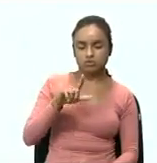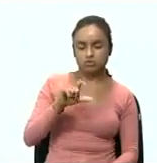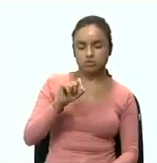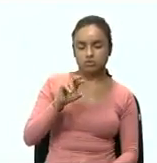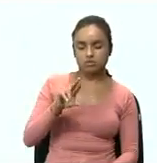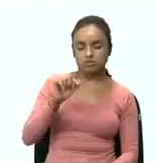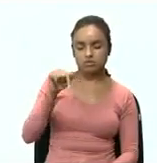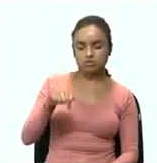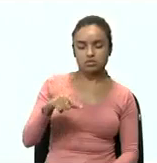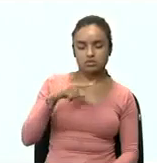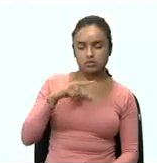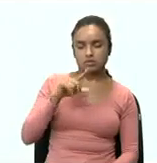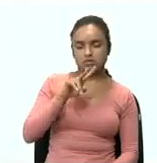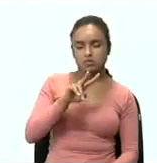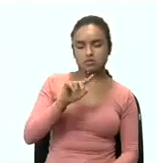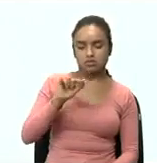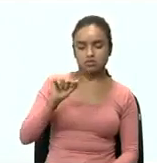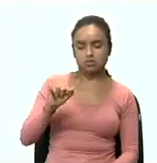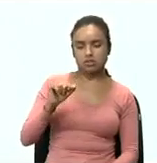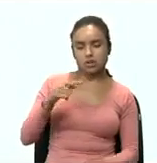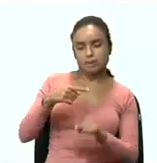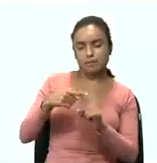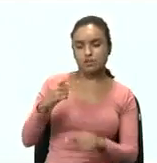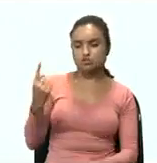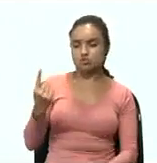2t mais 1 elevado